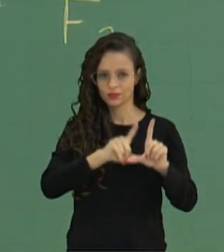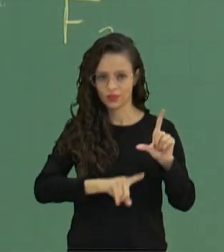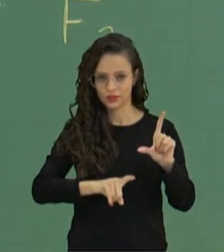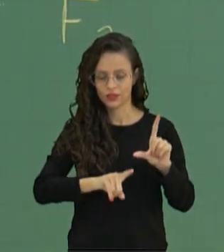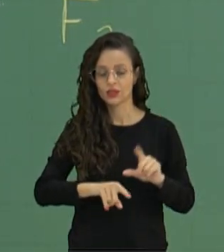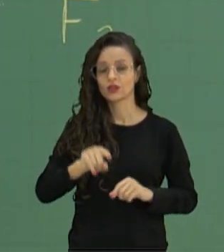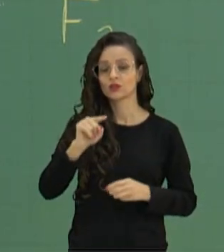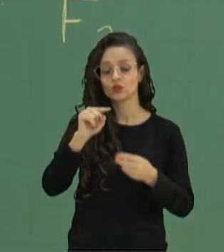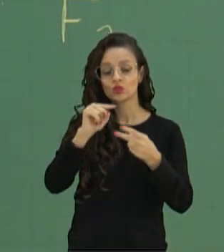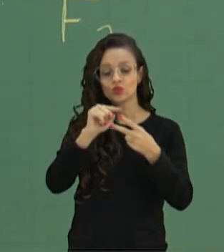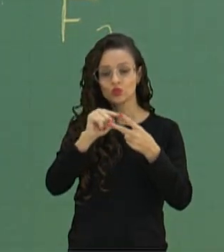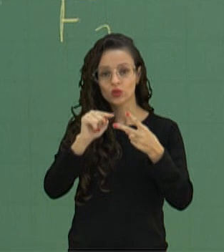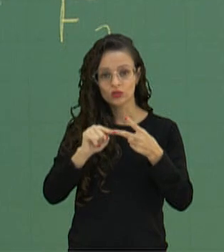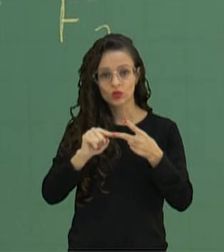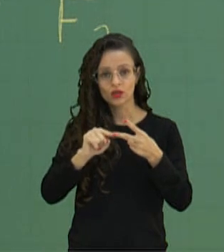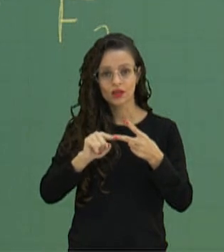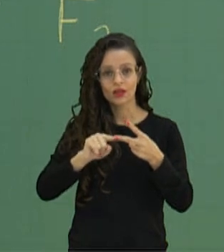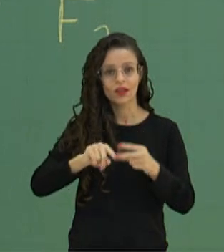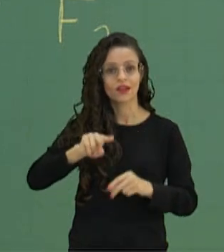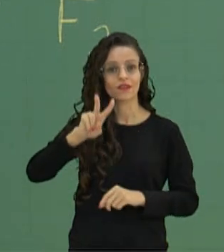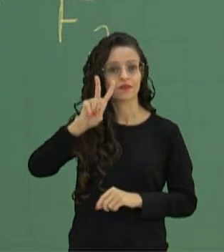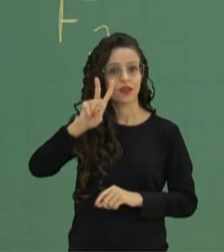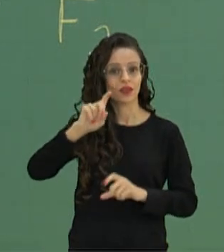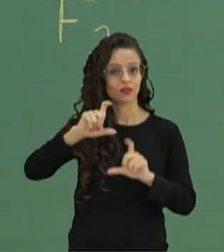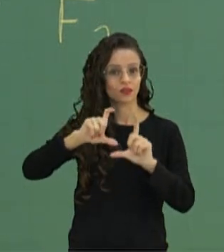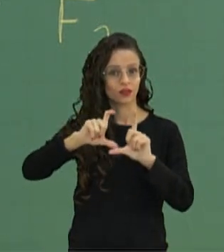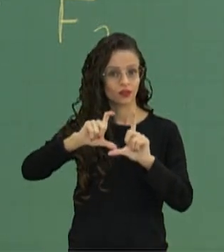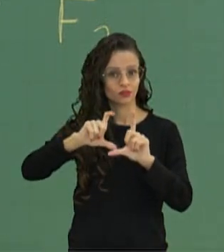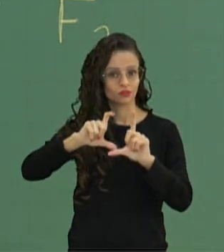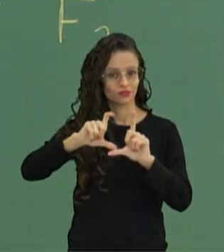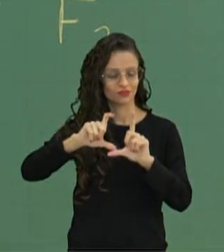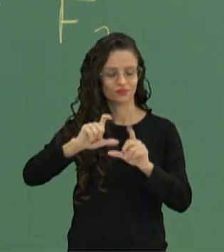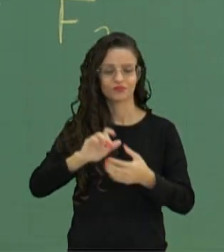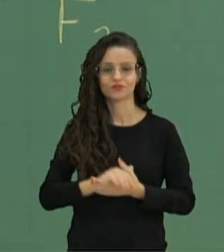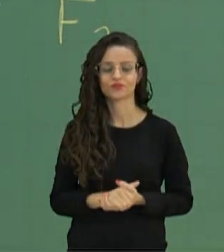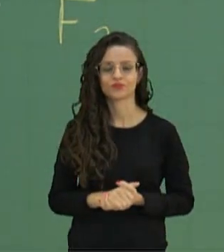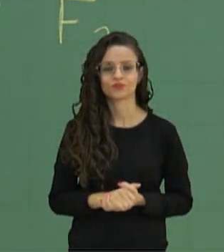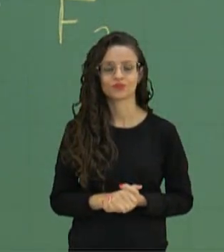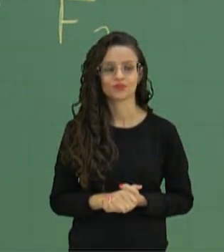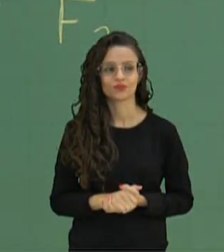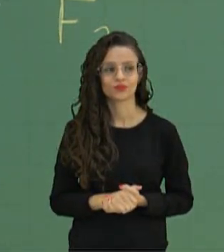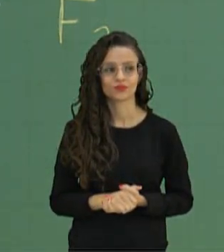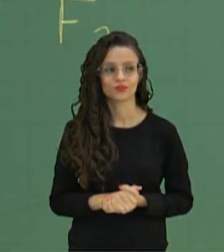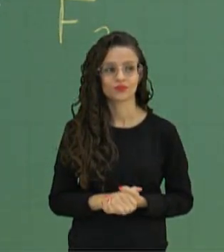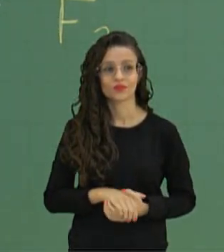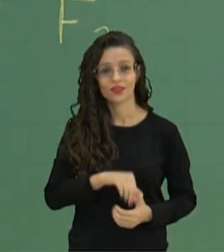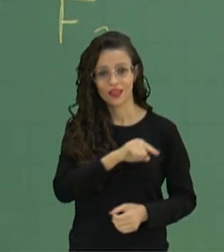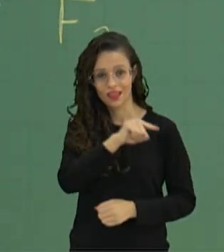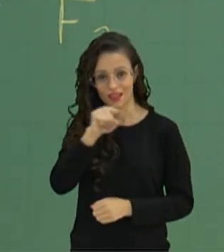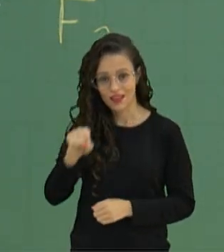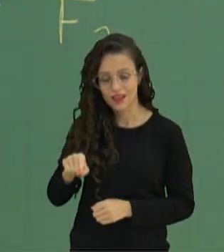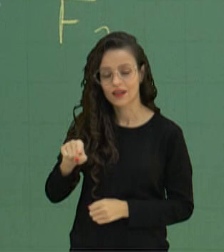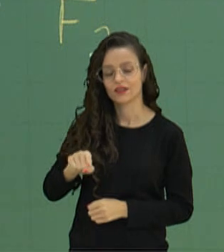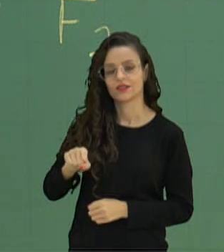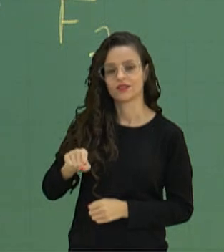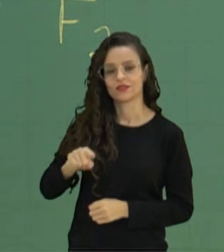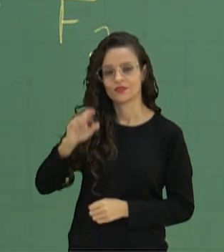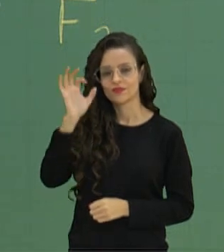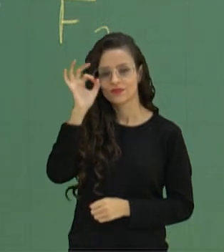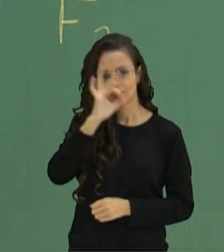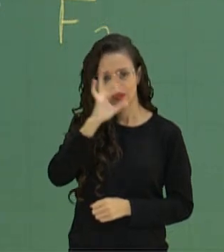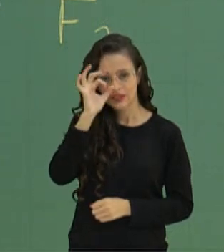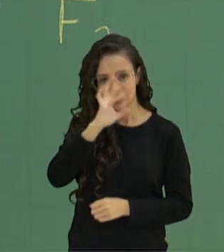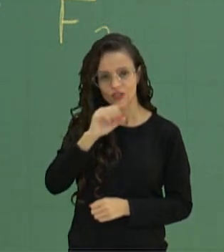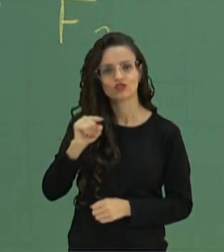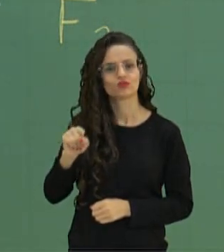2 fatores, V maiúsculo, Vzão. Enquanto que as plantas de semente